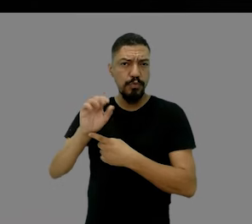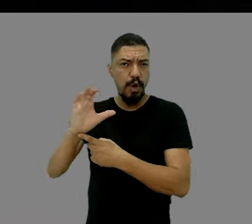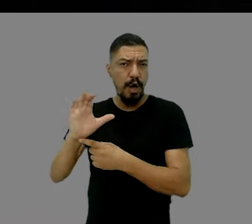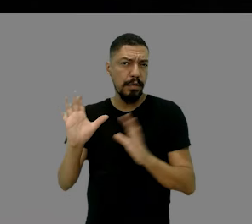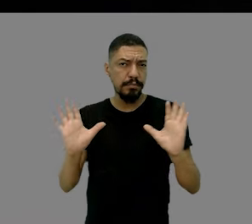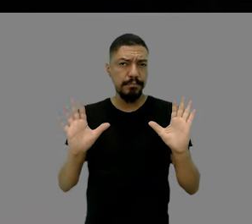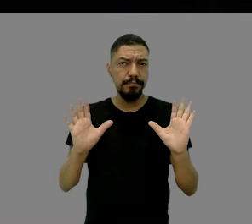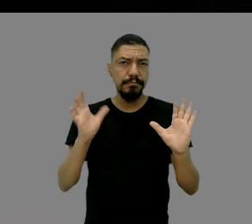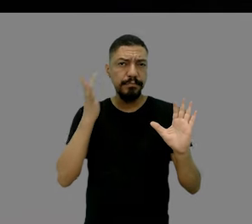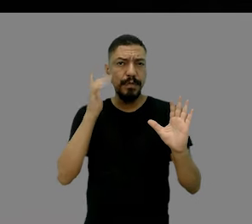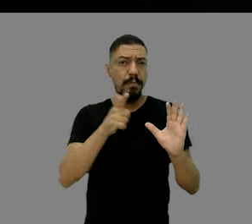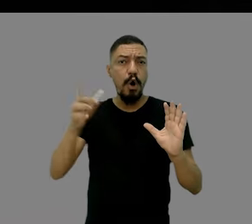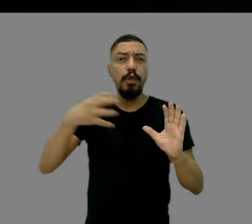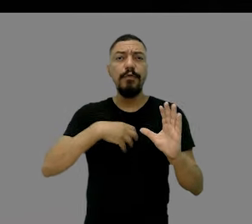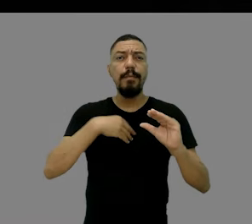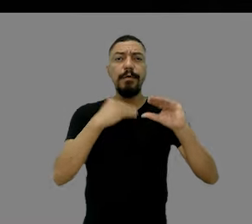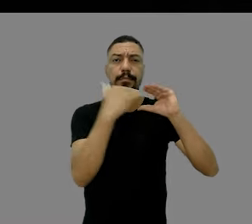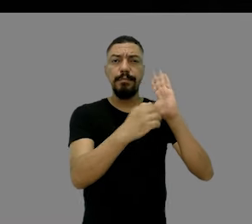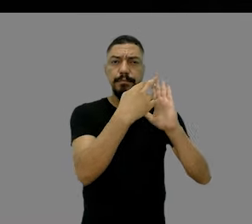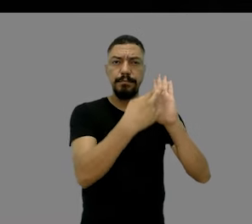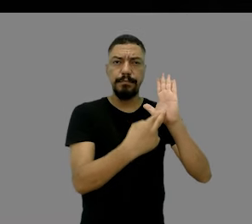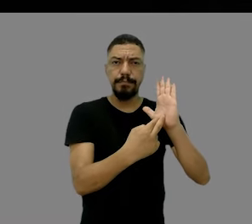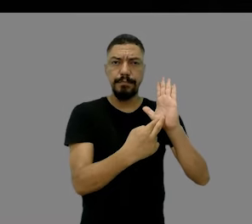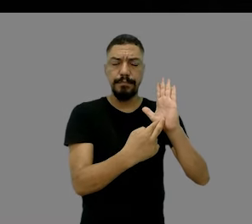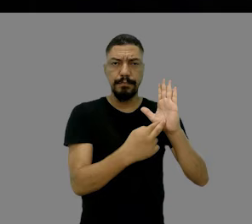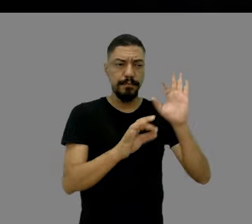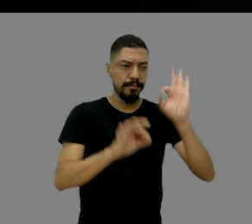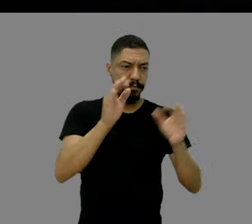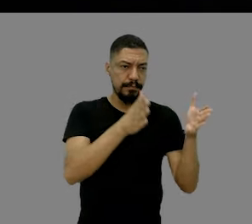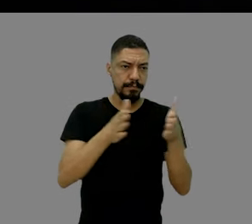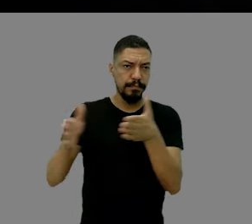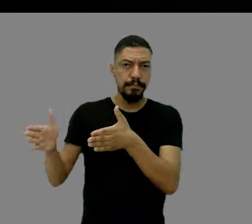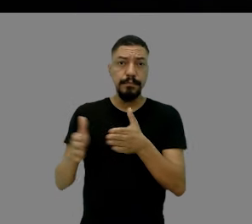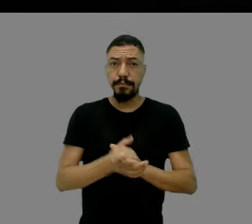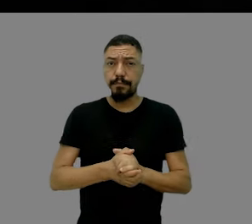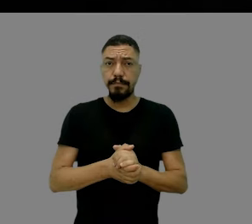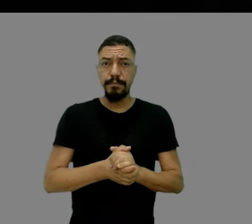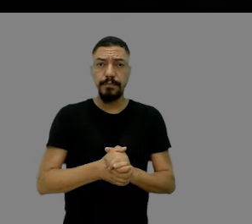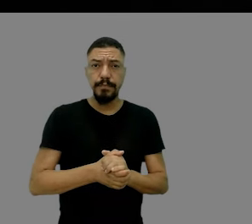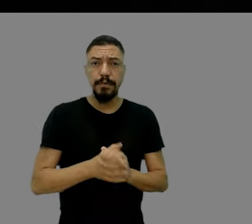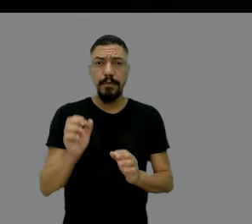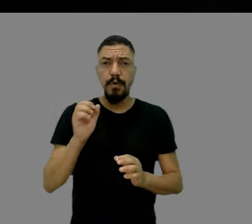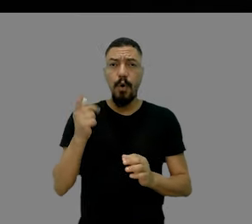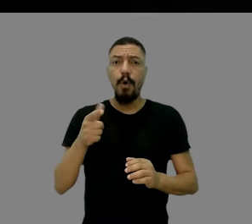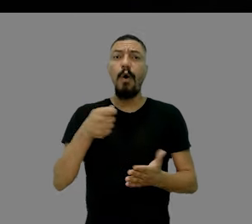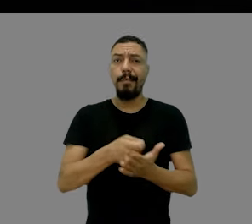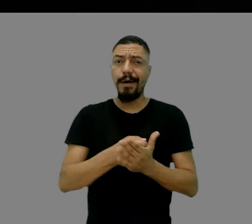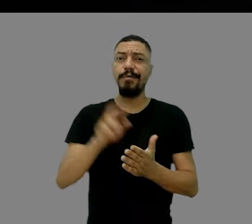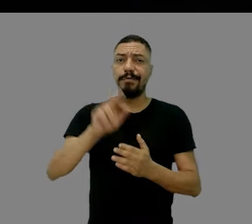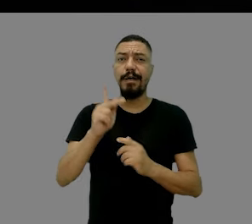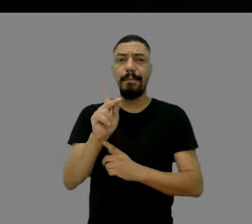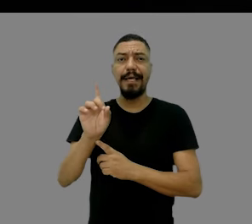organização assim, desse relatório? Ou é assim, não, tem que ser um PDF escrito relatório, lá, lá, lá. Ele é um documento, então ele